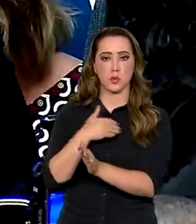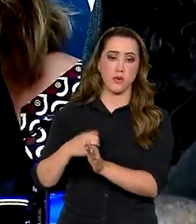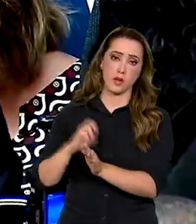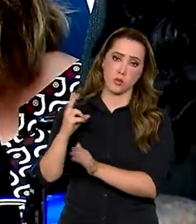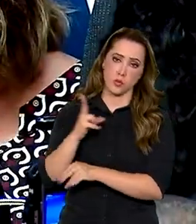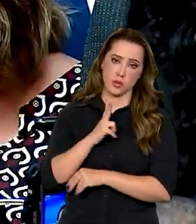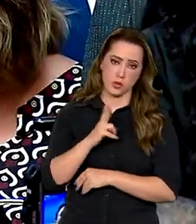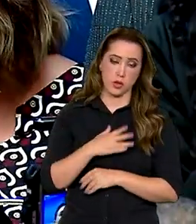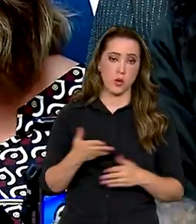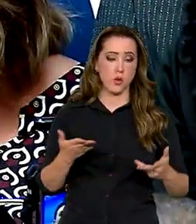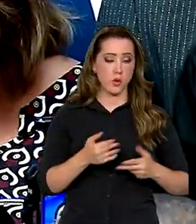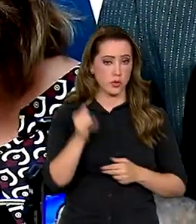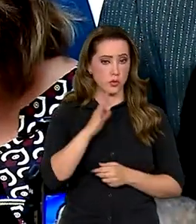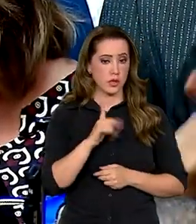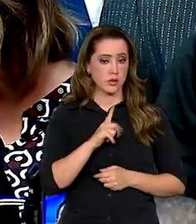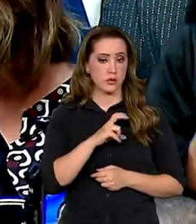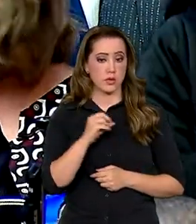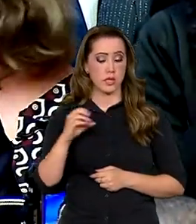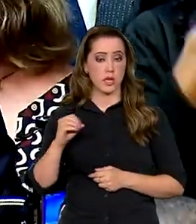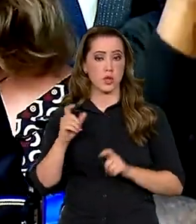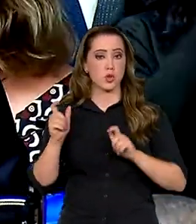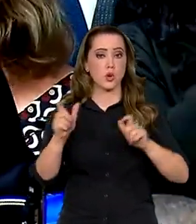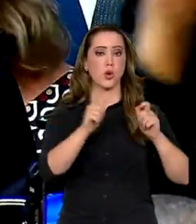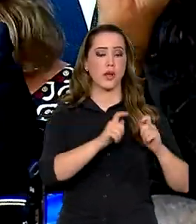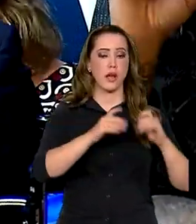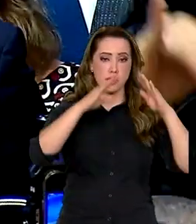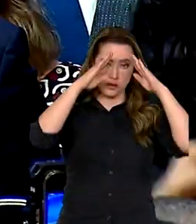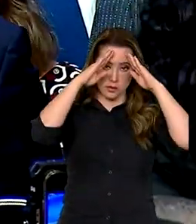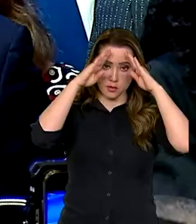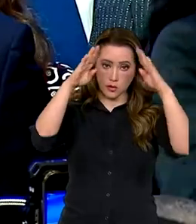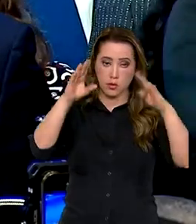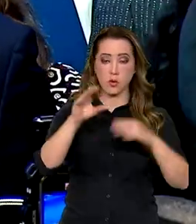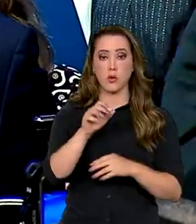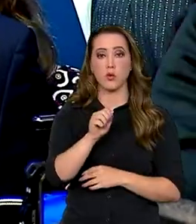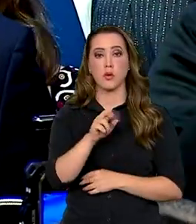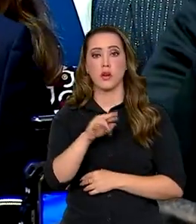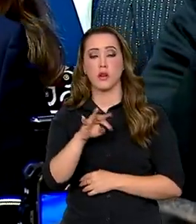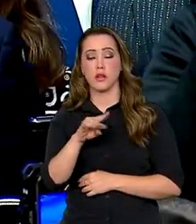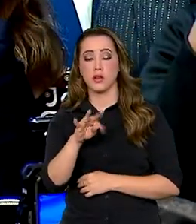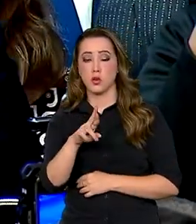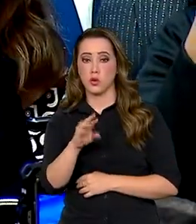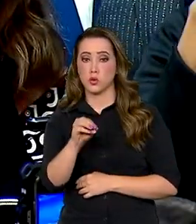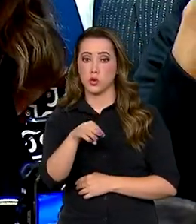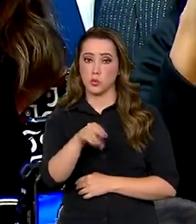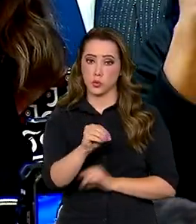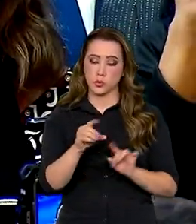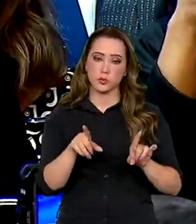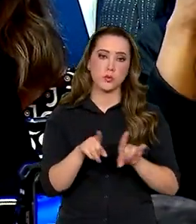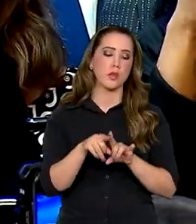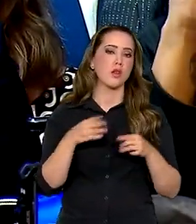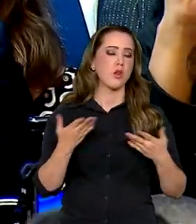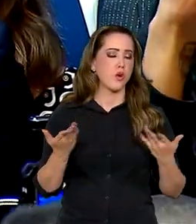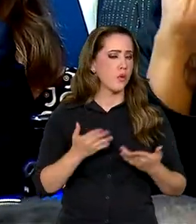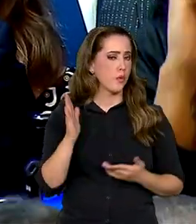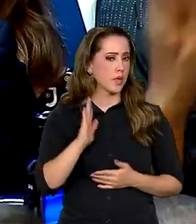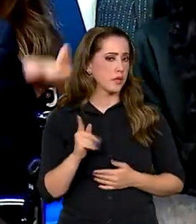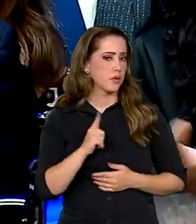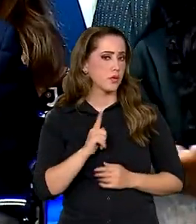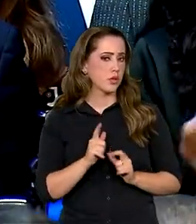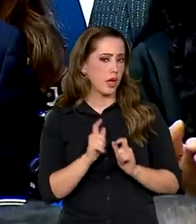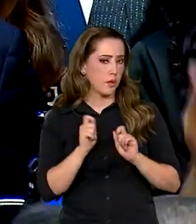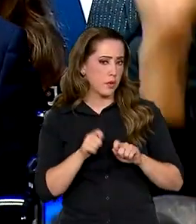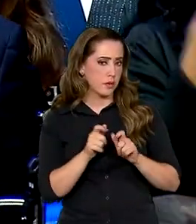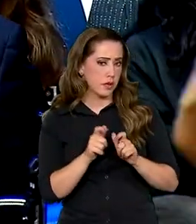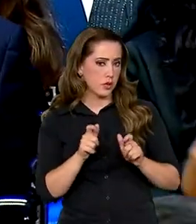Brasil hoje tem mais de 500 aeroportos e aeródromos. O Brasil hoje tem uma perspectiva de crescimento